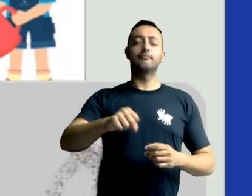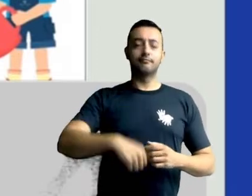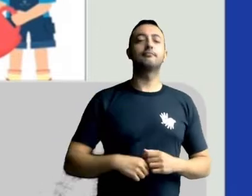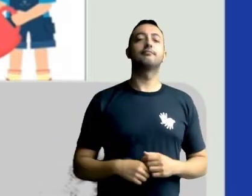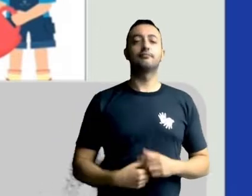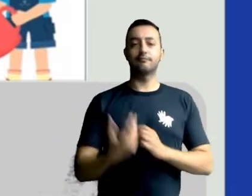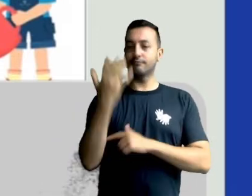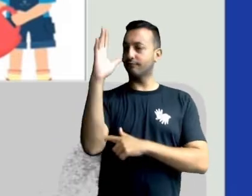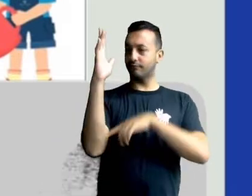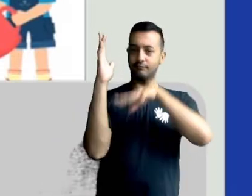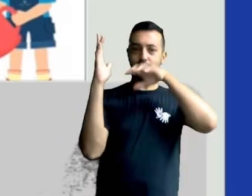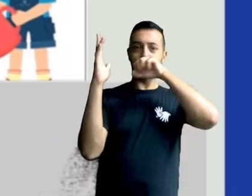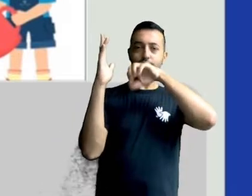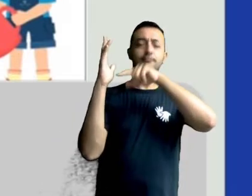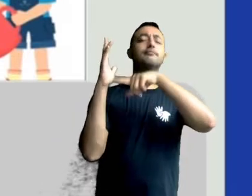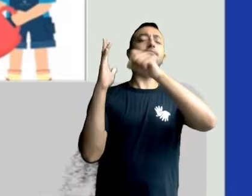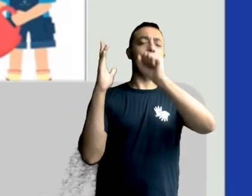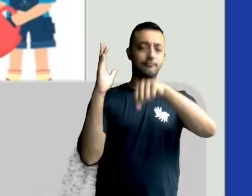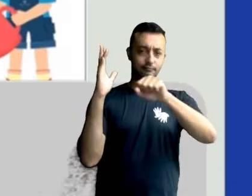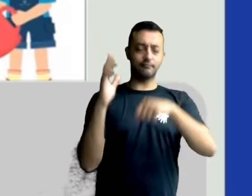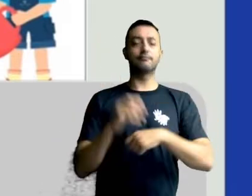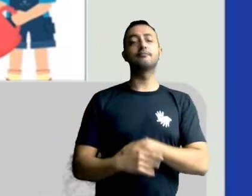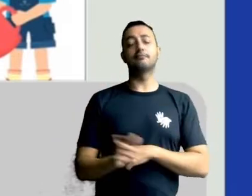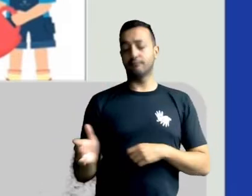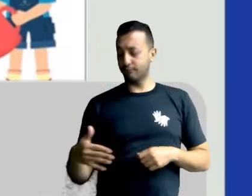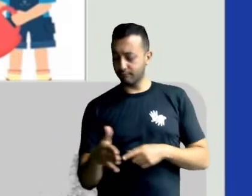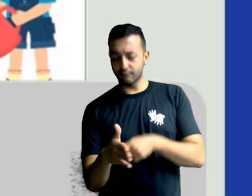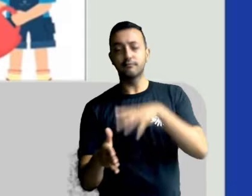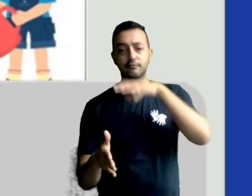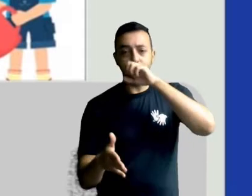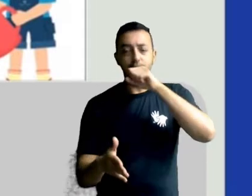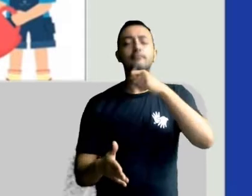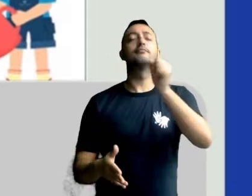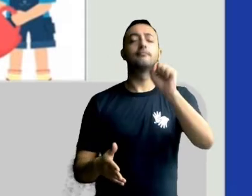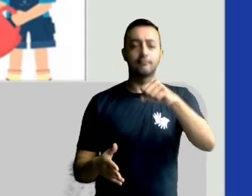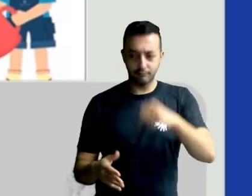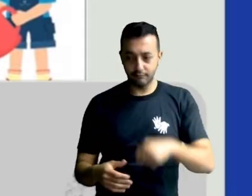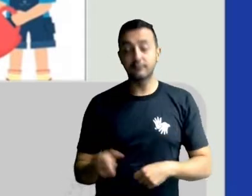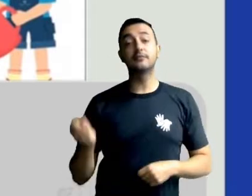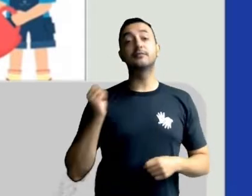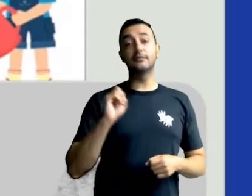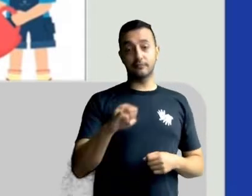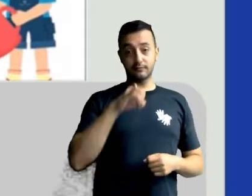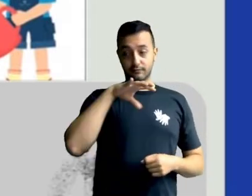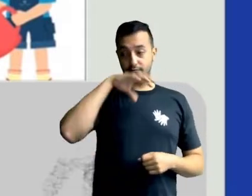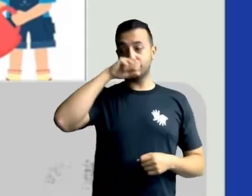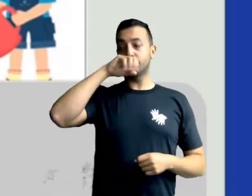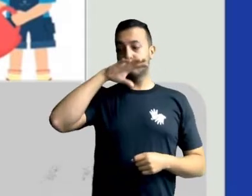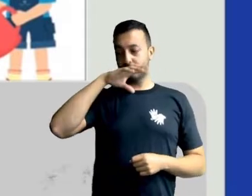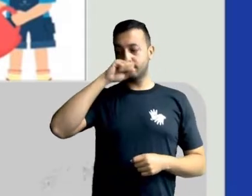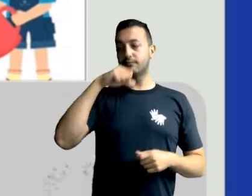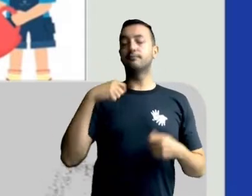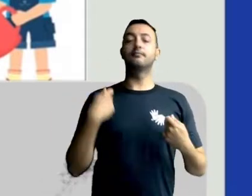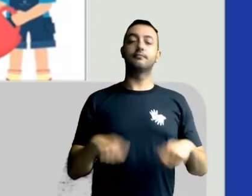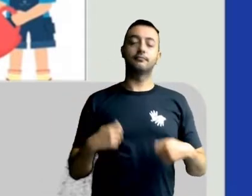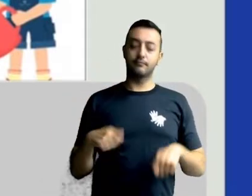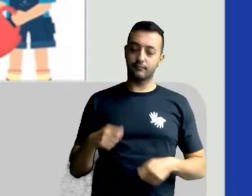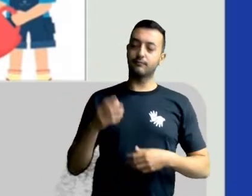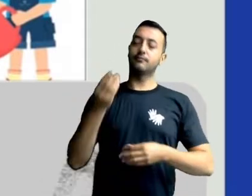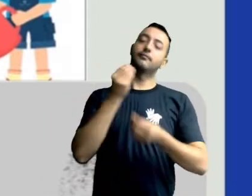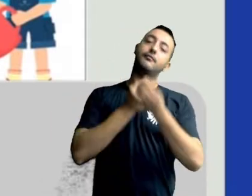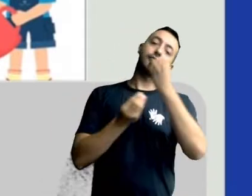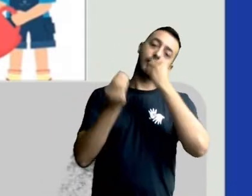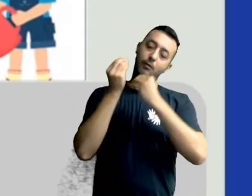respira? Sim. Uma árvore respira? Sim. Os peixes respiram? Sim. Se respira. Se precisa